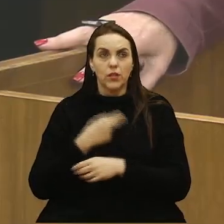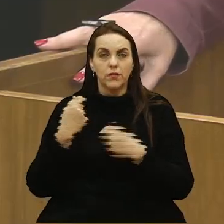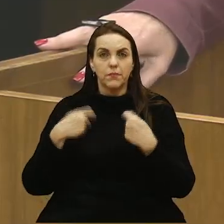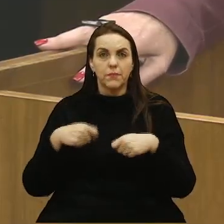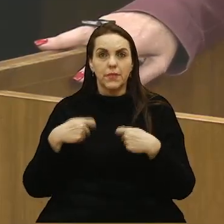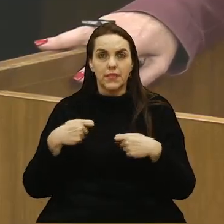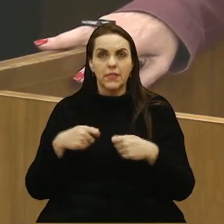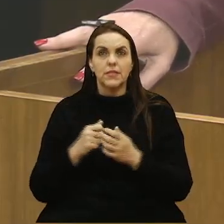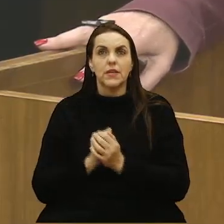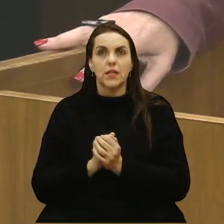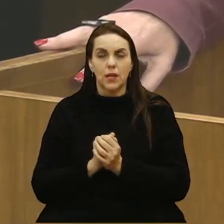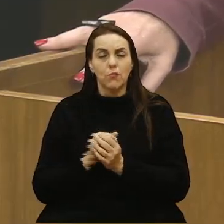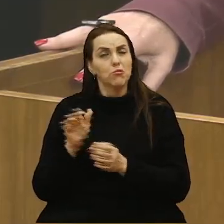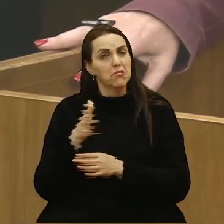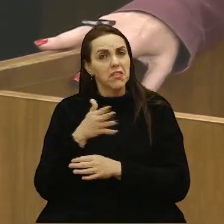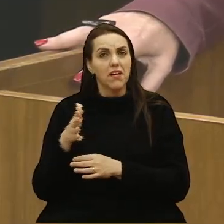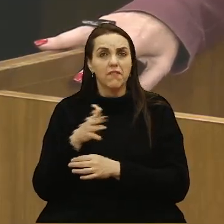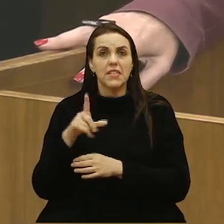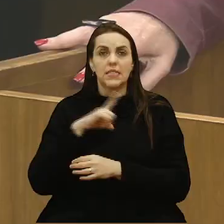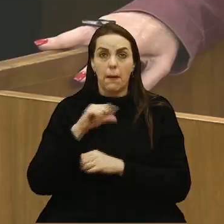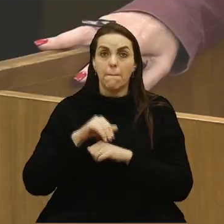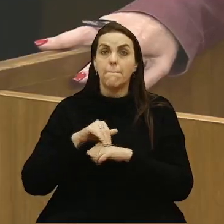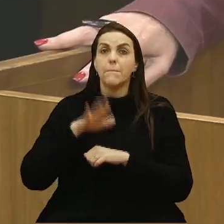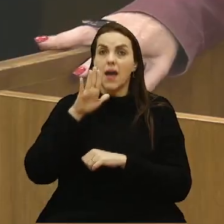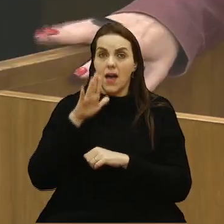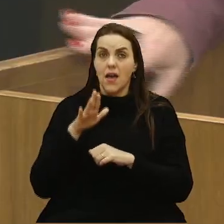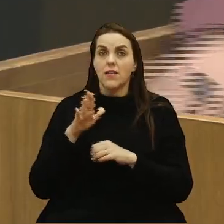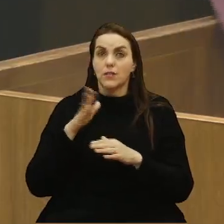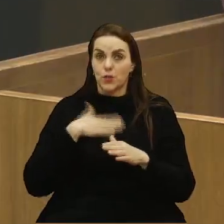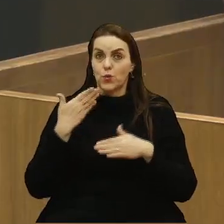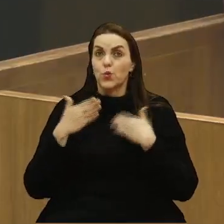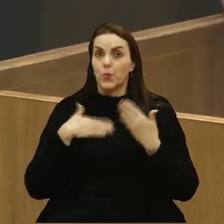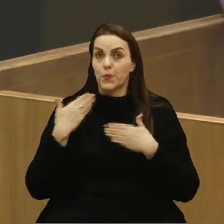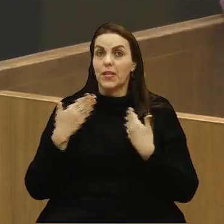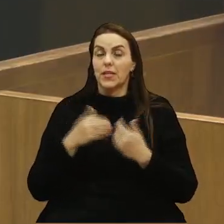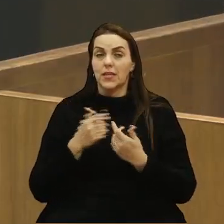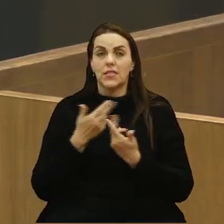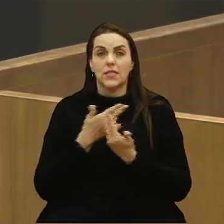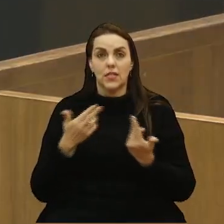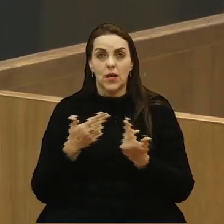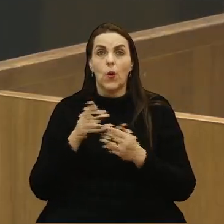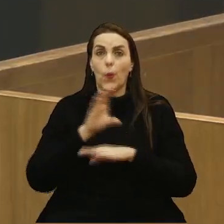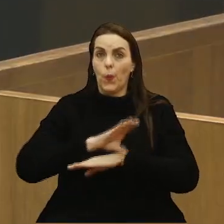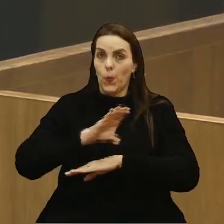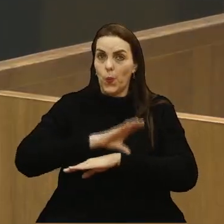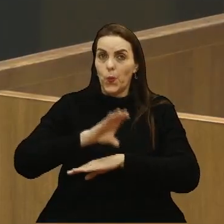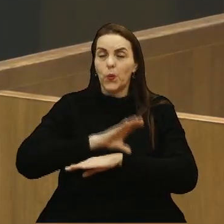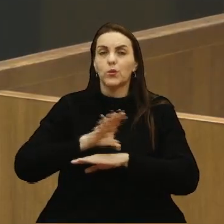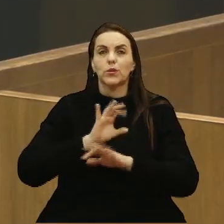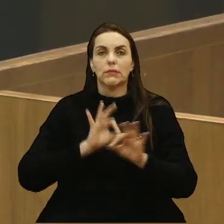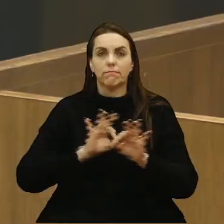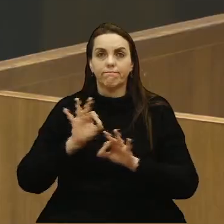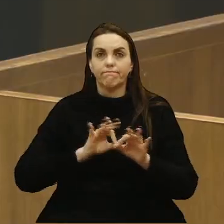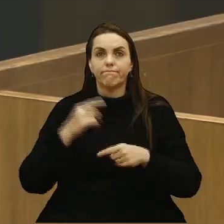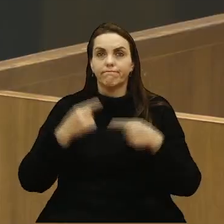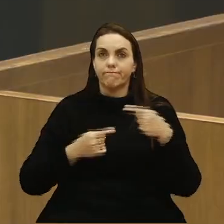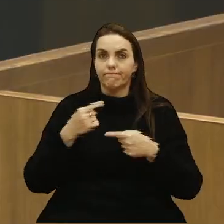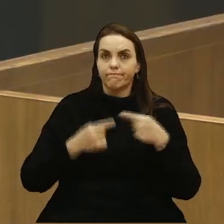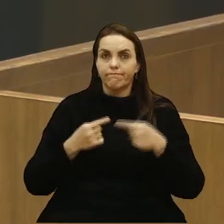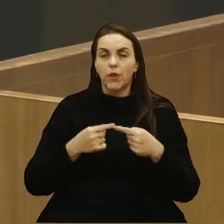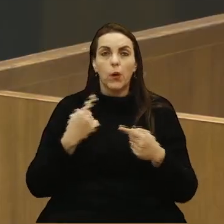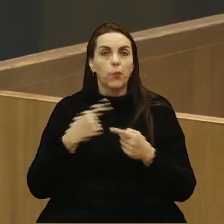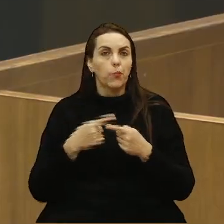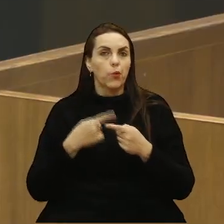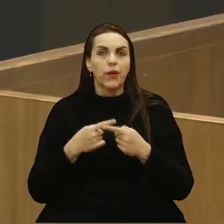precisamos, talvez tenha mais alguma surpresa em relação a alguns cursos que está sendo discutido, porque isso não